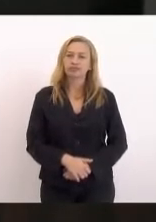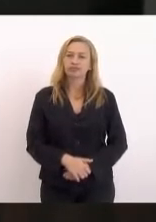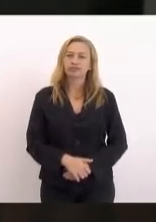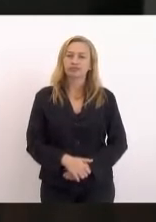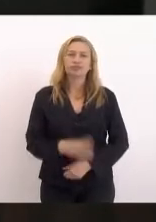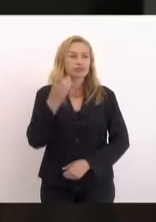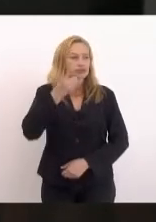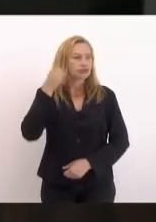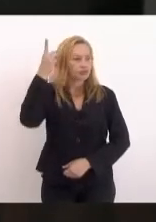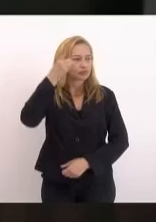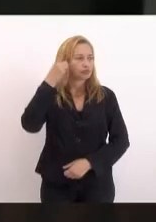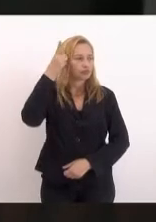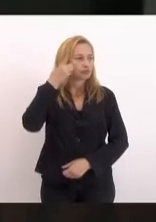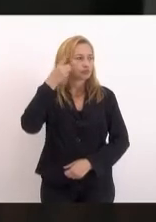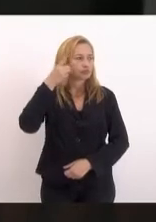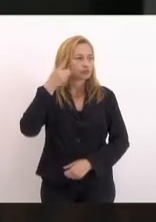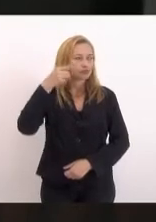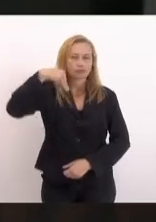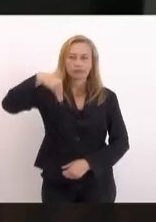Deputado Marcos Miller.